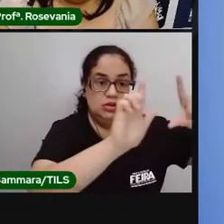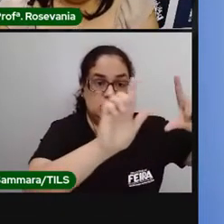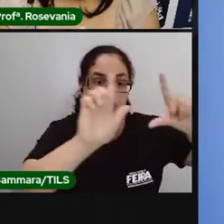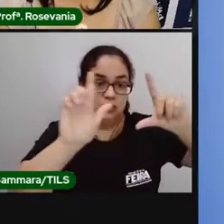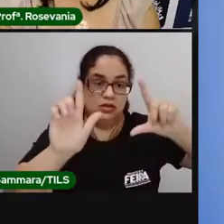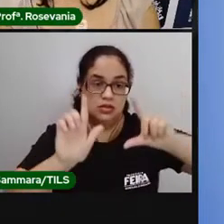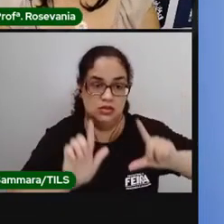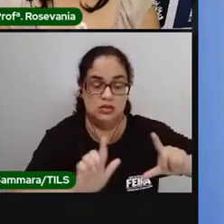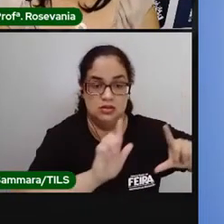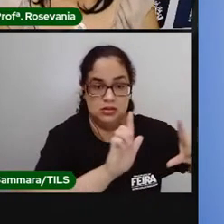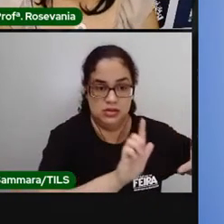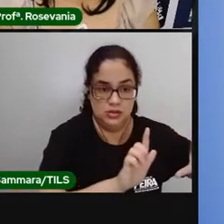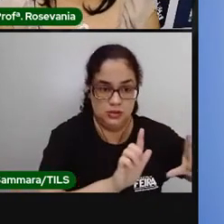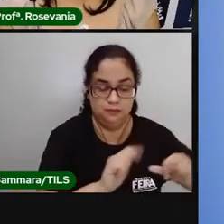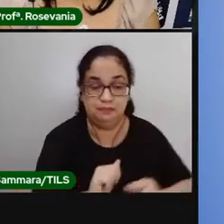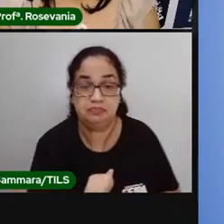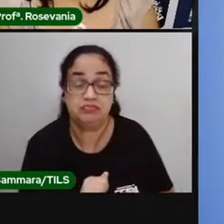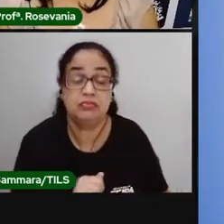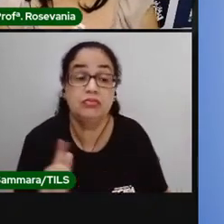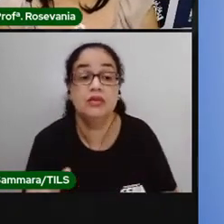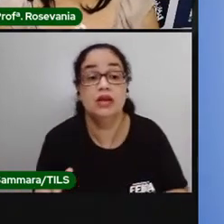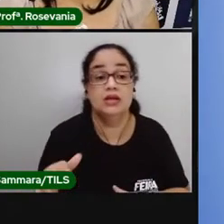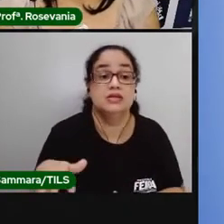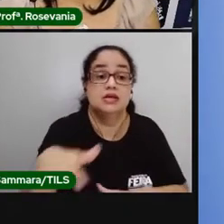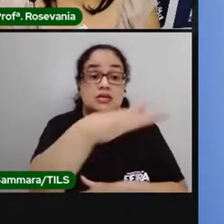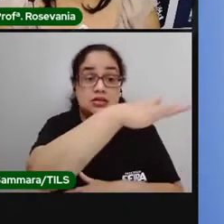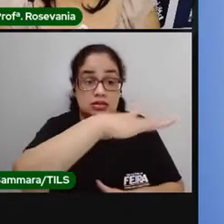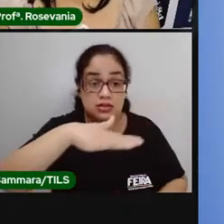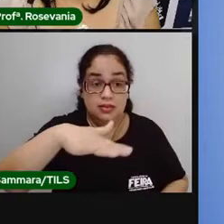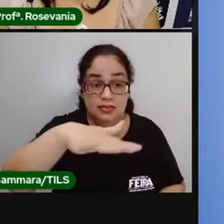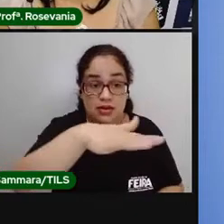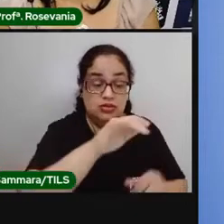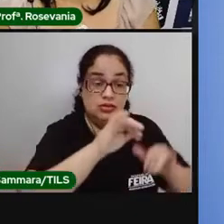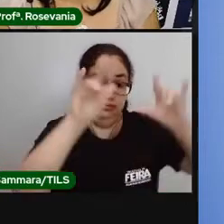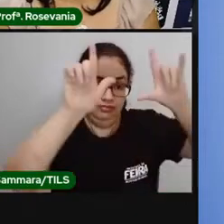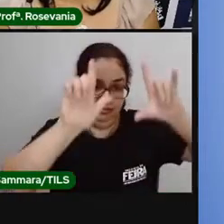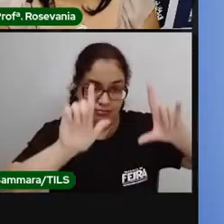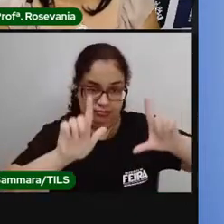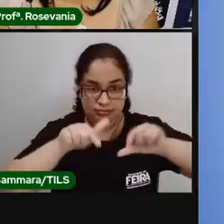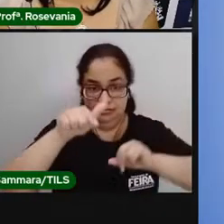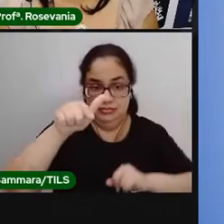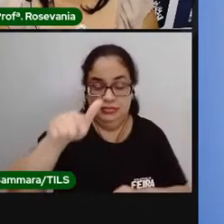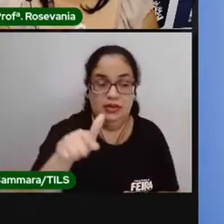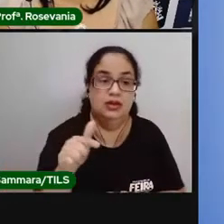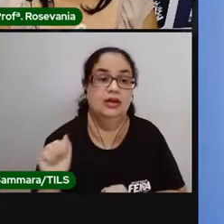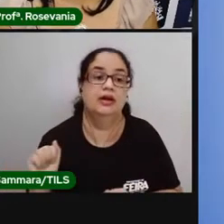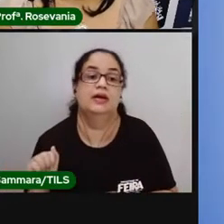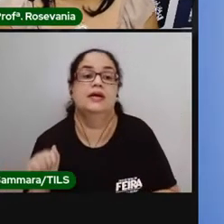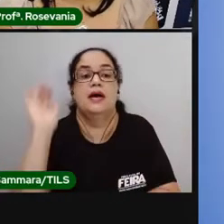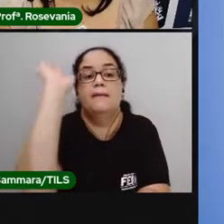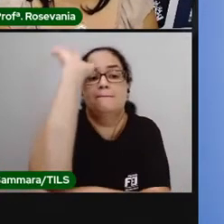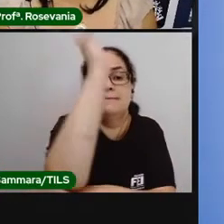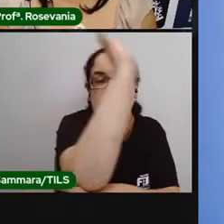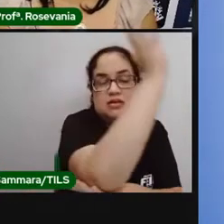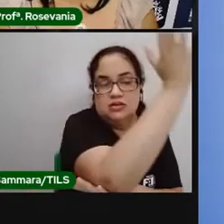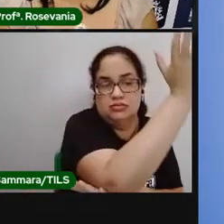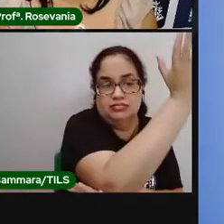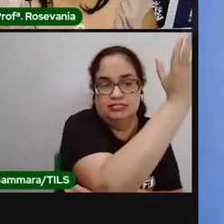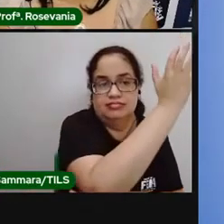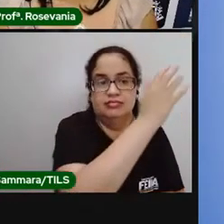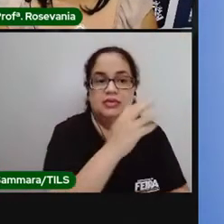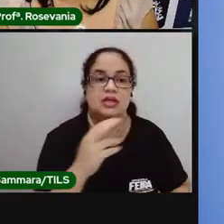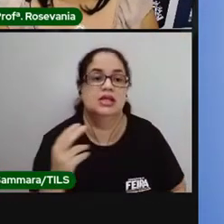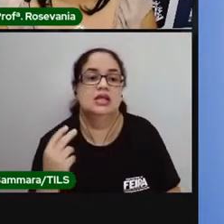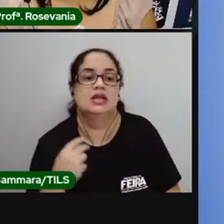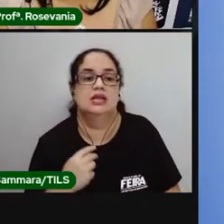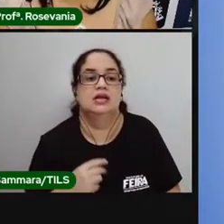local. Essas imagens, elas começam, né, desde aquela paisagem natural, que não